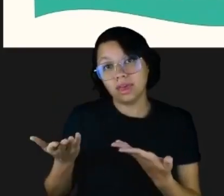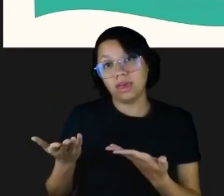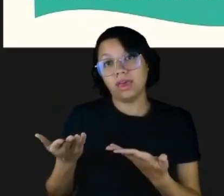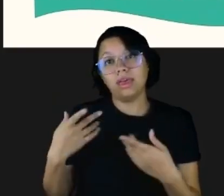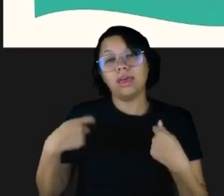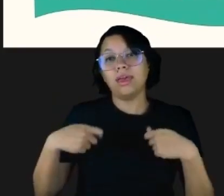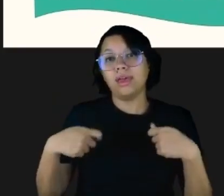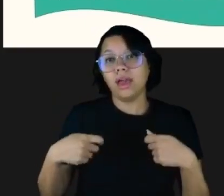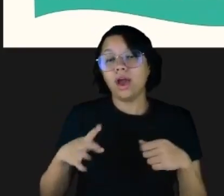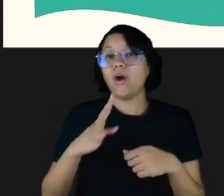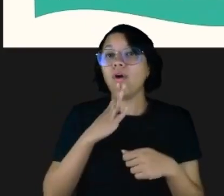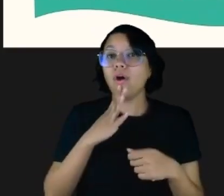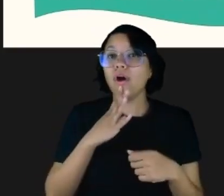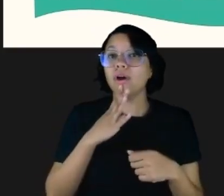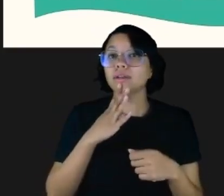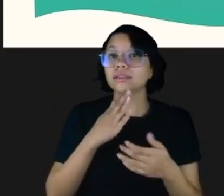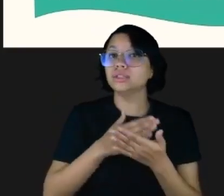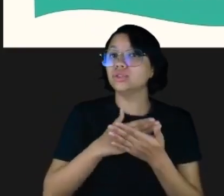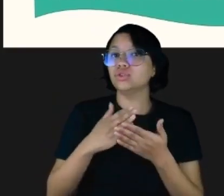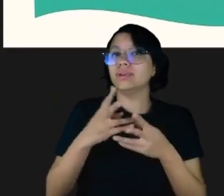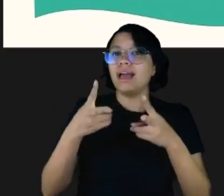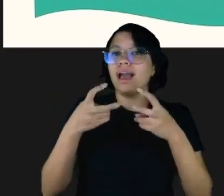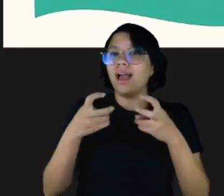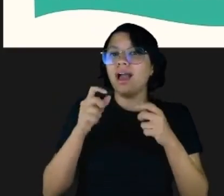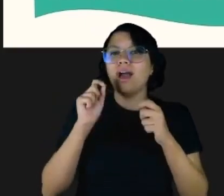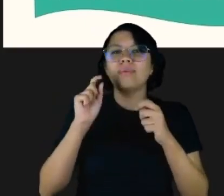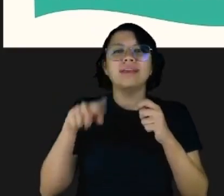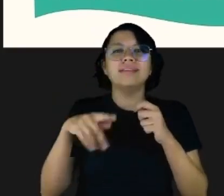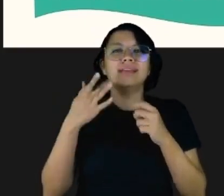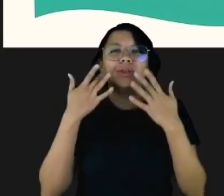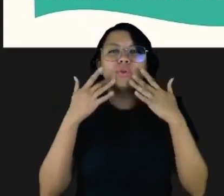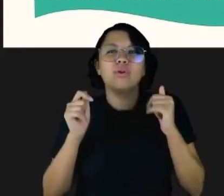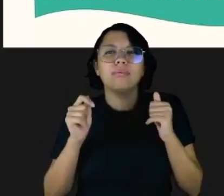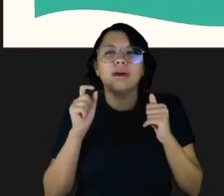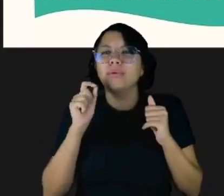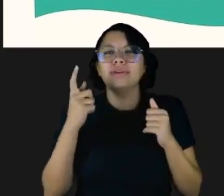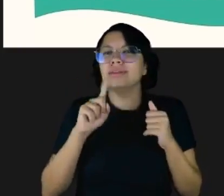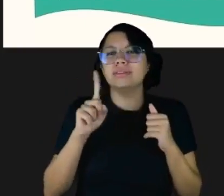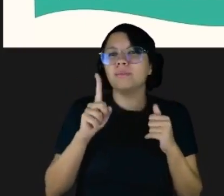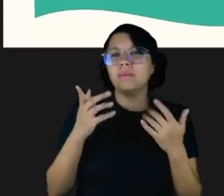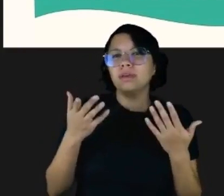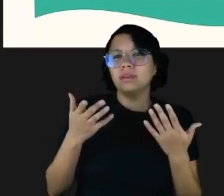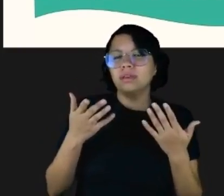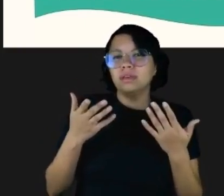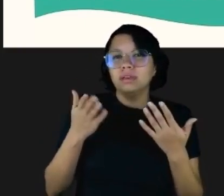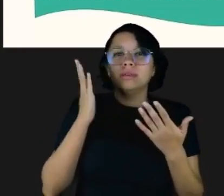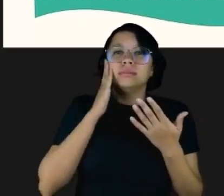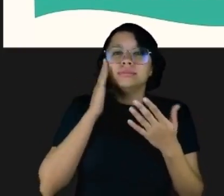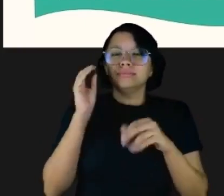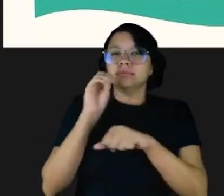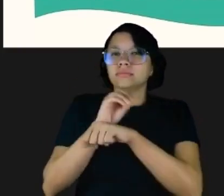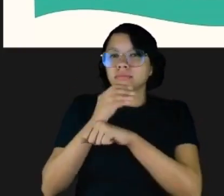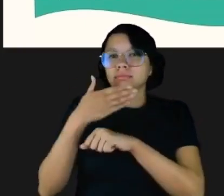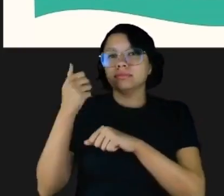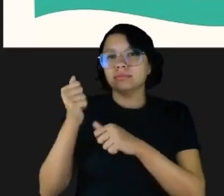Nós precisamos conhecer e começar a identificar o que é normal e o que não é, para a gente saber cuidar